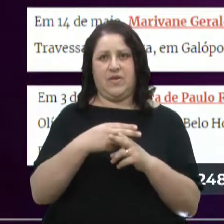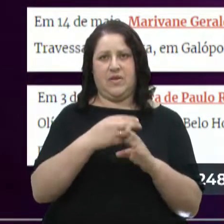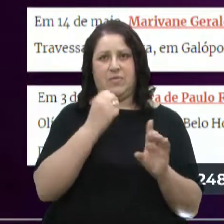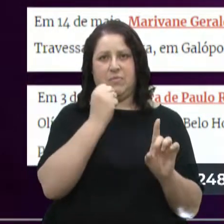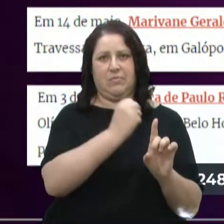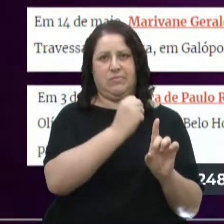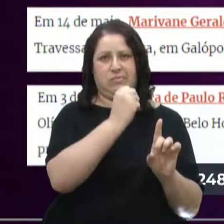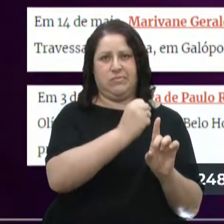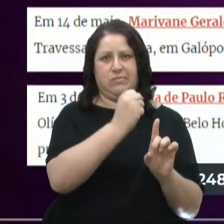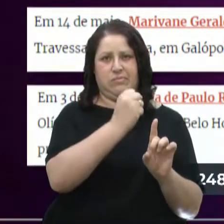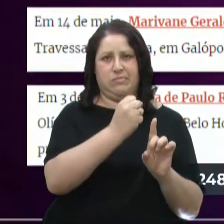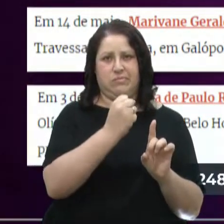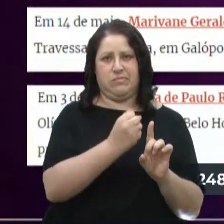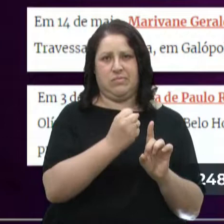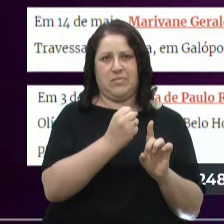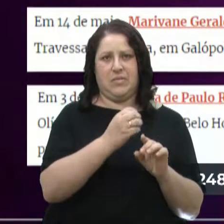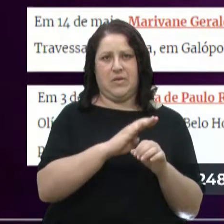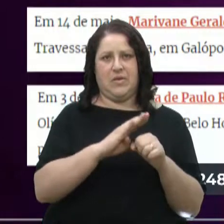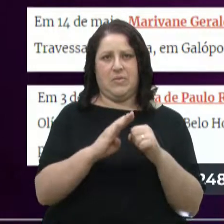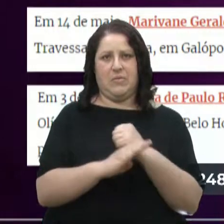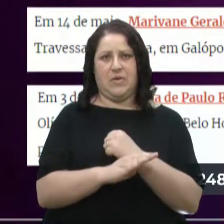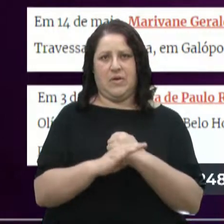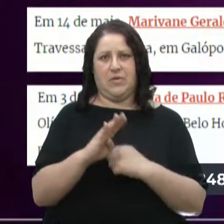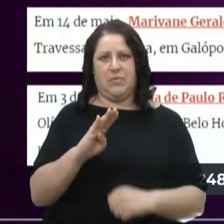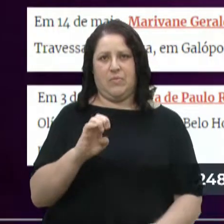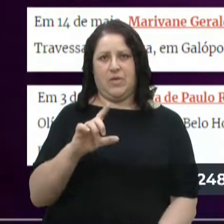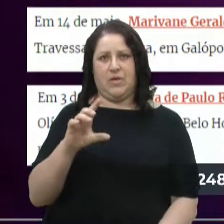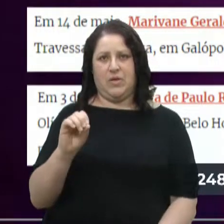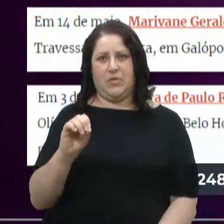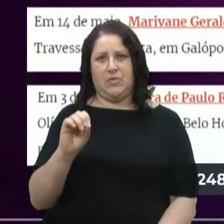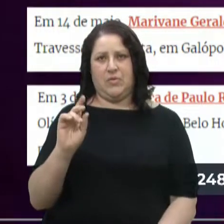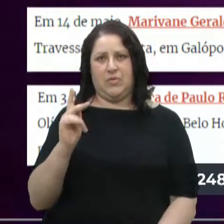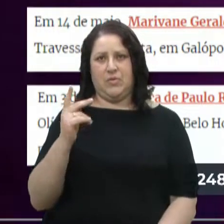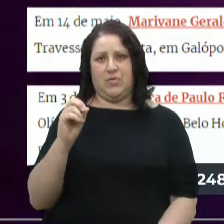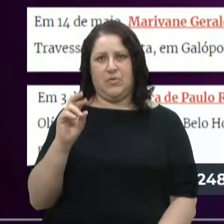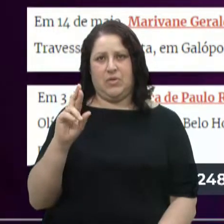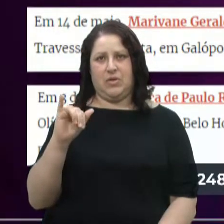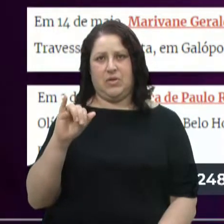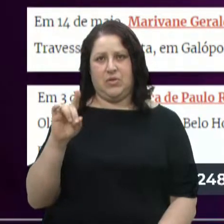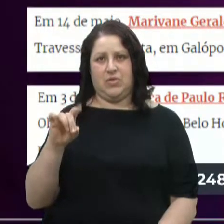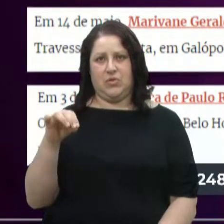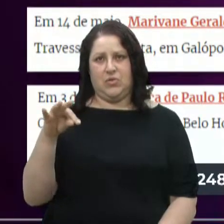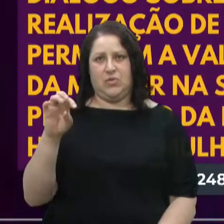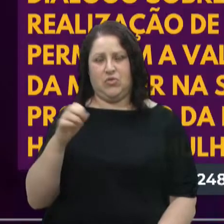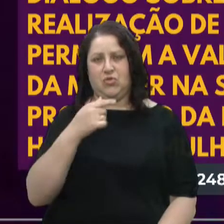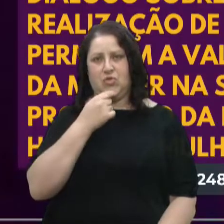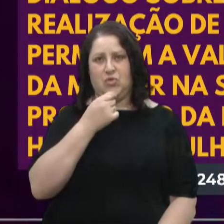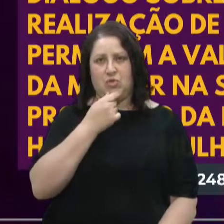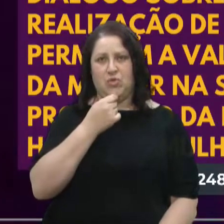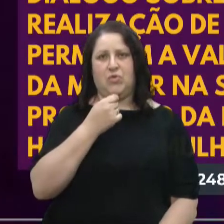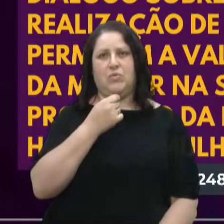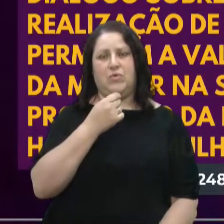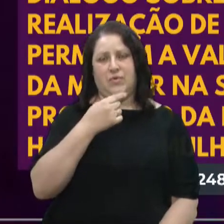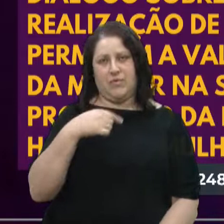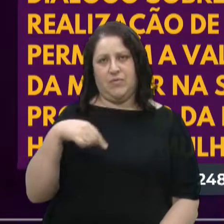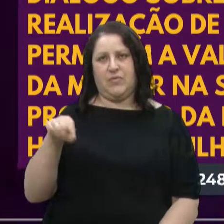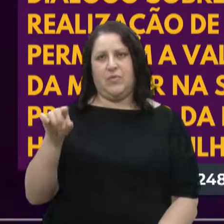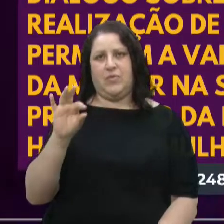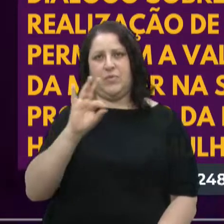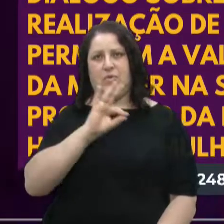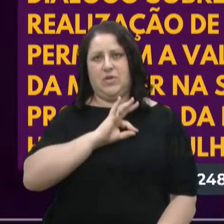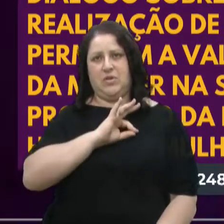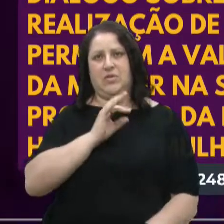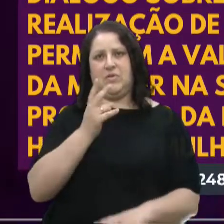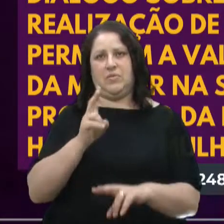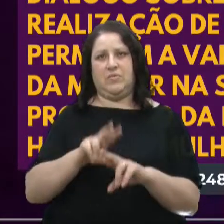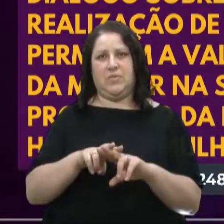Belo Horizonte. O suspeito se apresentou à polícia e acabou sendo preso. Esses são